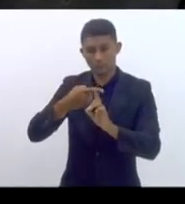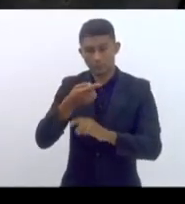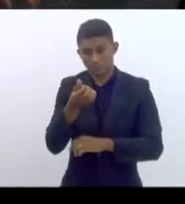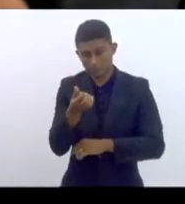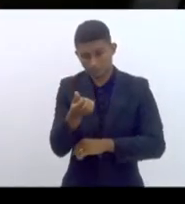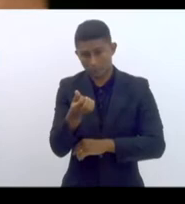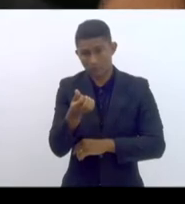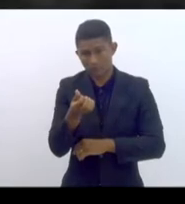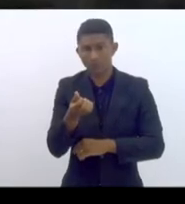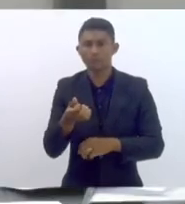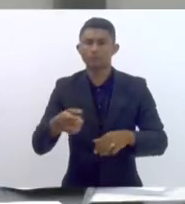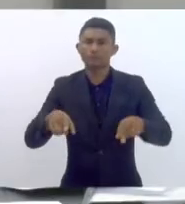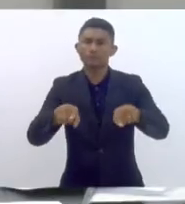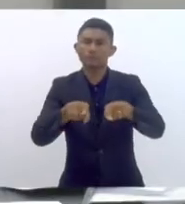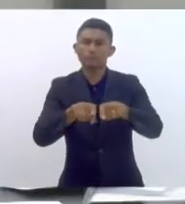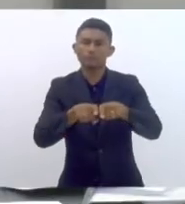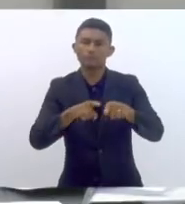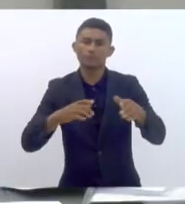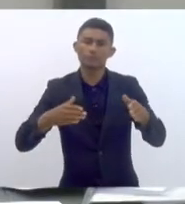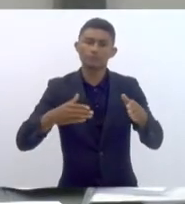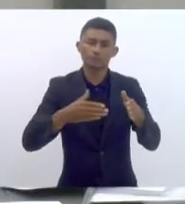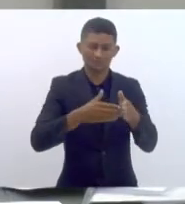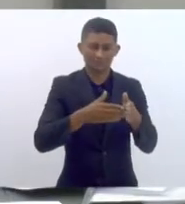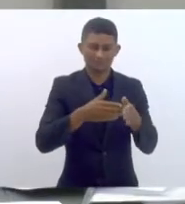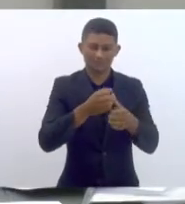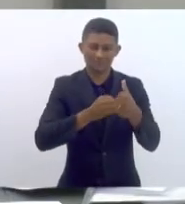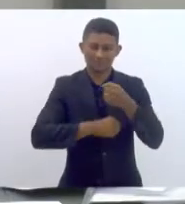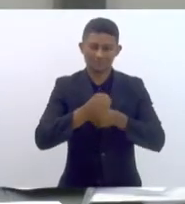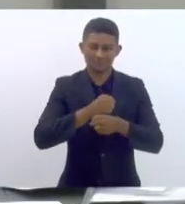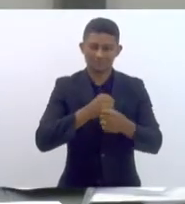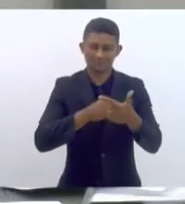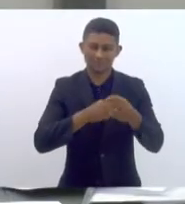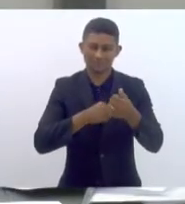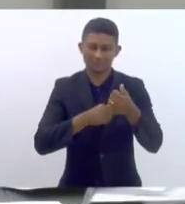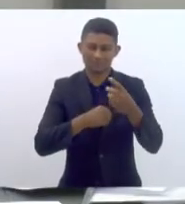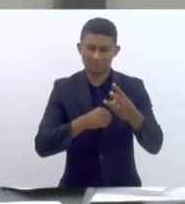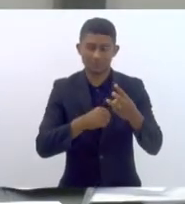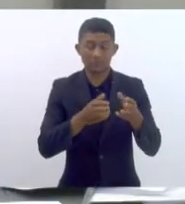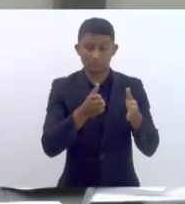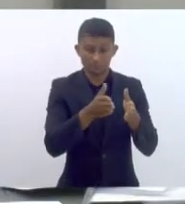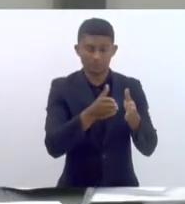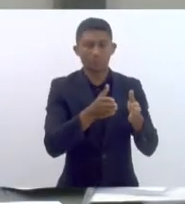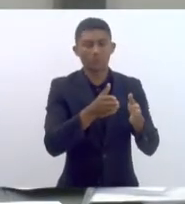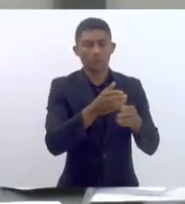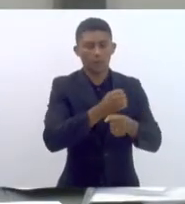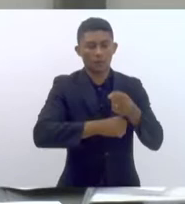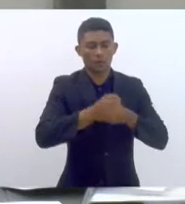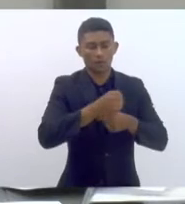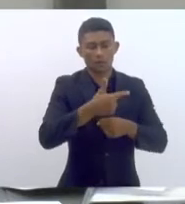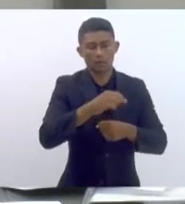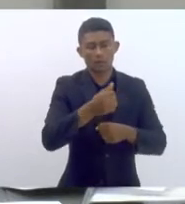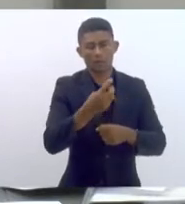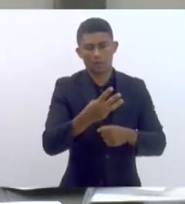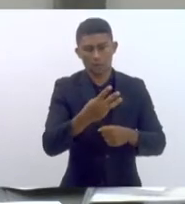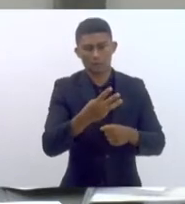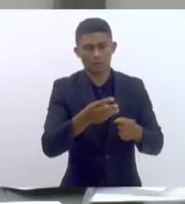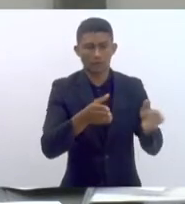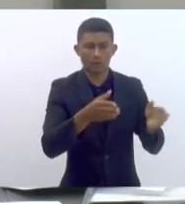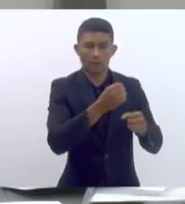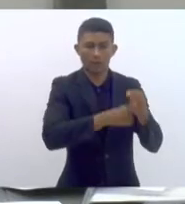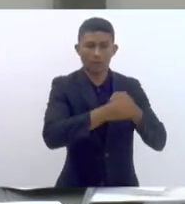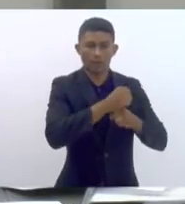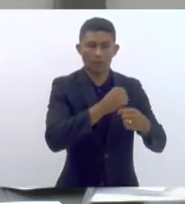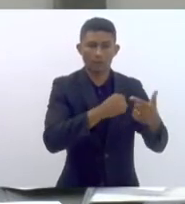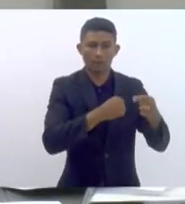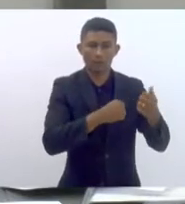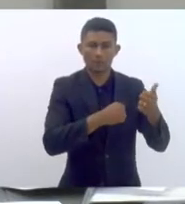IGPDI mais 6 até 2013. E de 2013 a 2017, IPCA mais 4, limitada pela